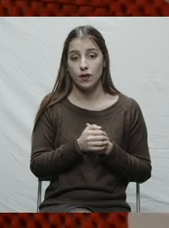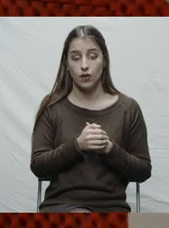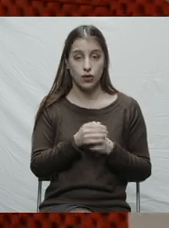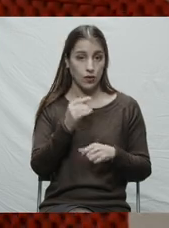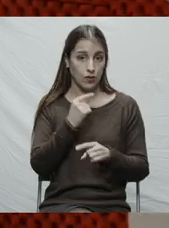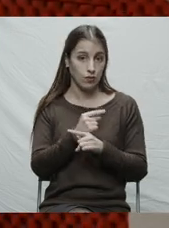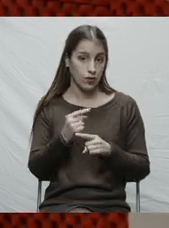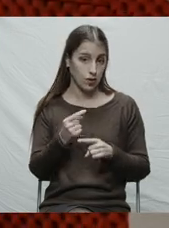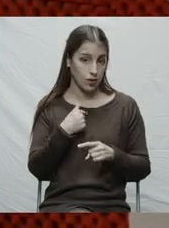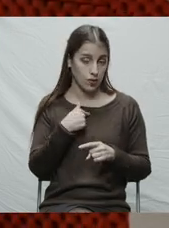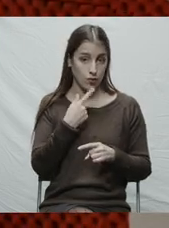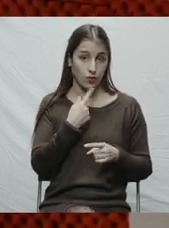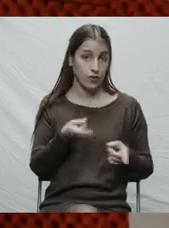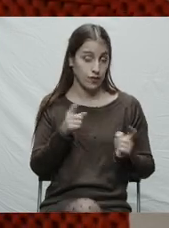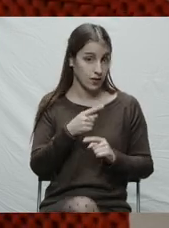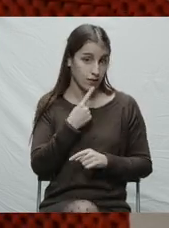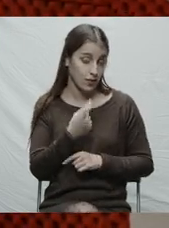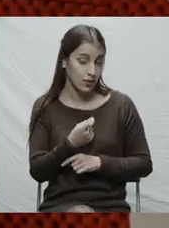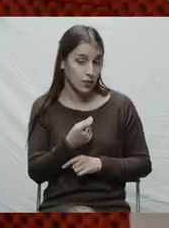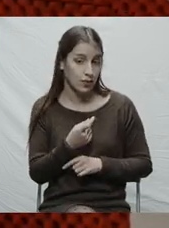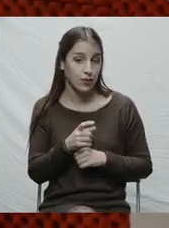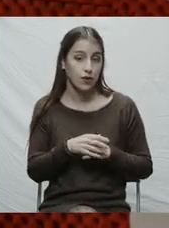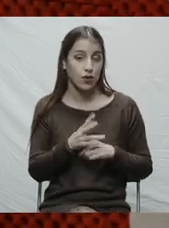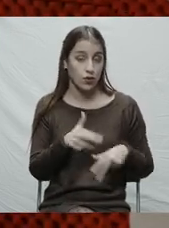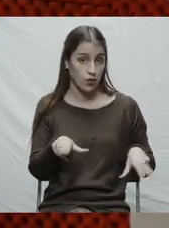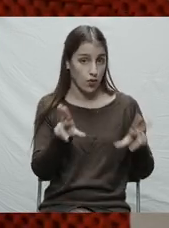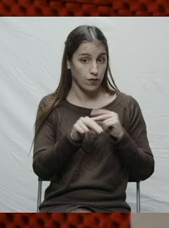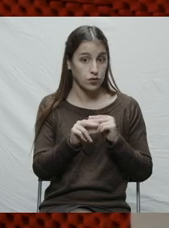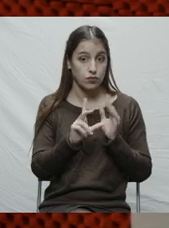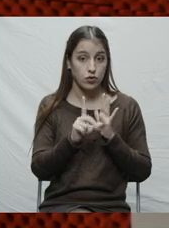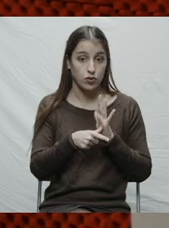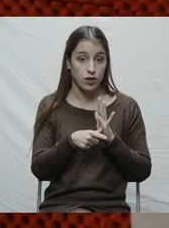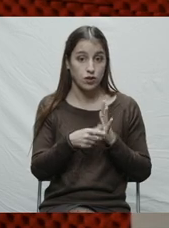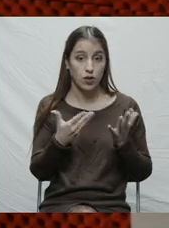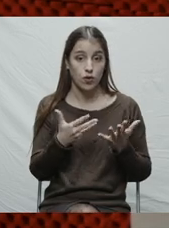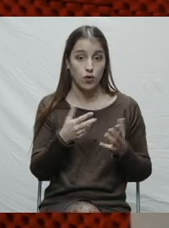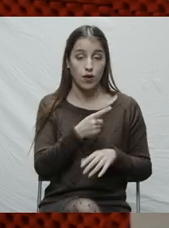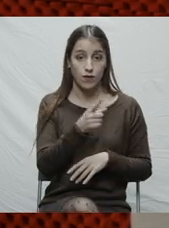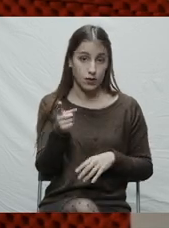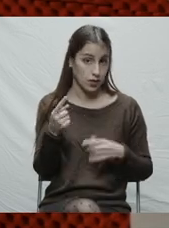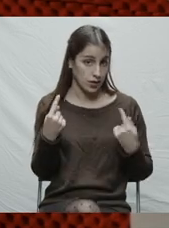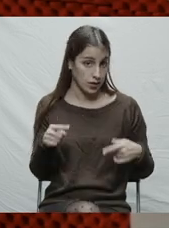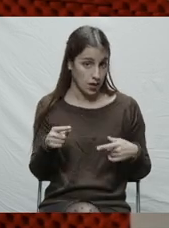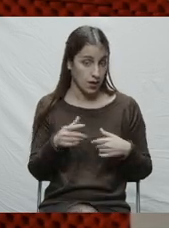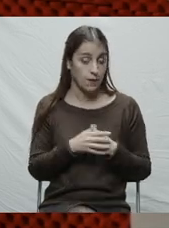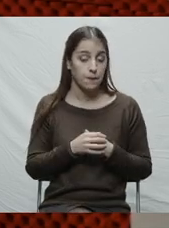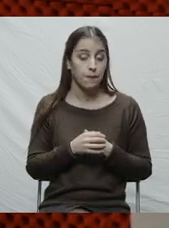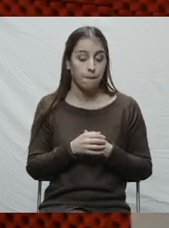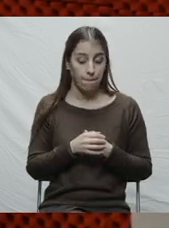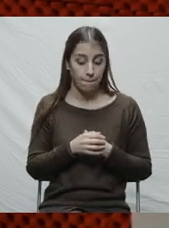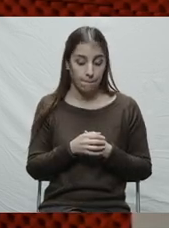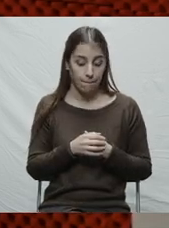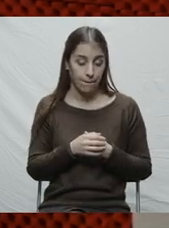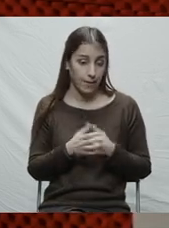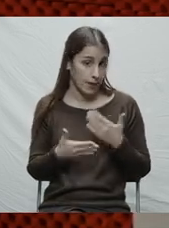E aqui devolvo novamente esta pergunta, que é os novos projetos que estão nas vossas mãos.